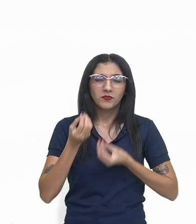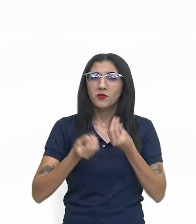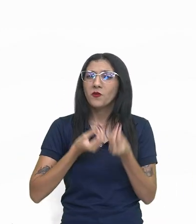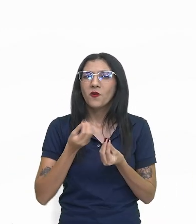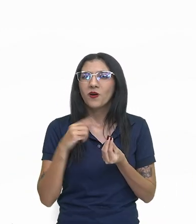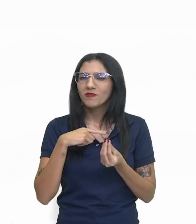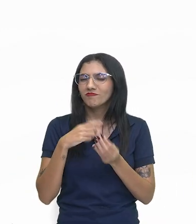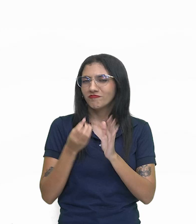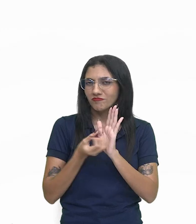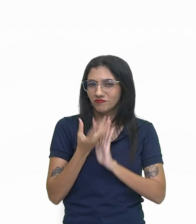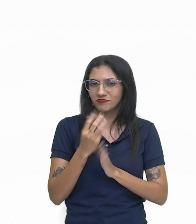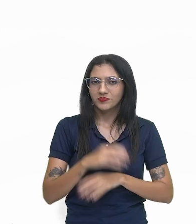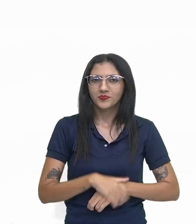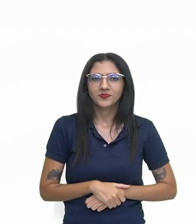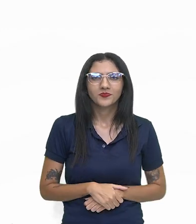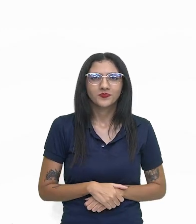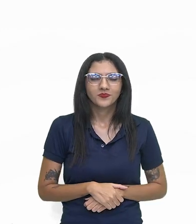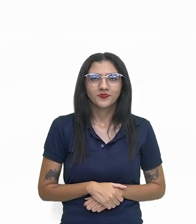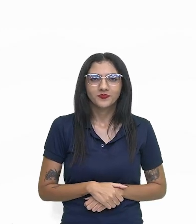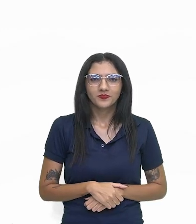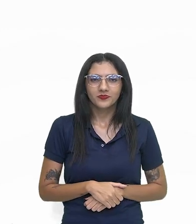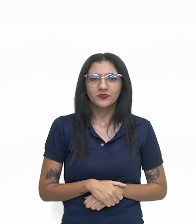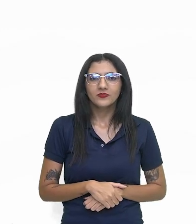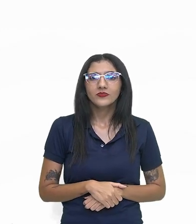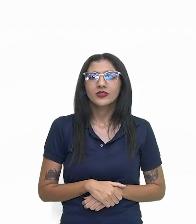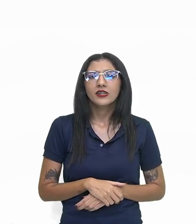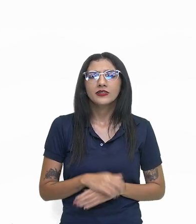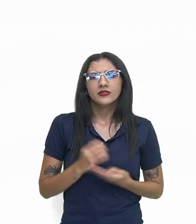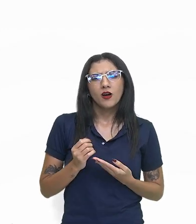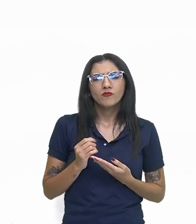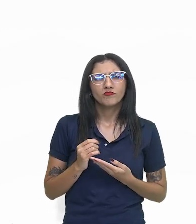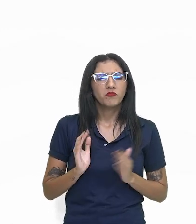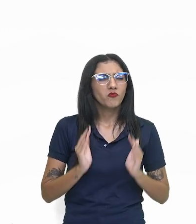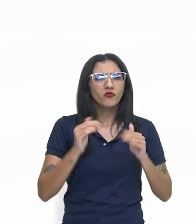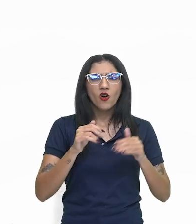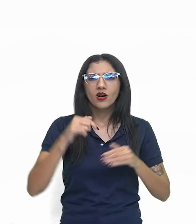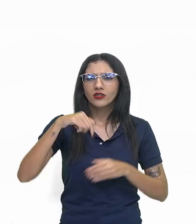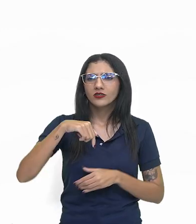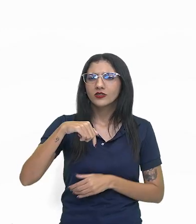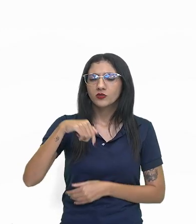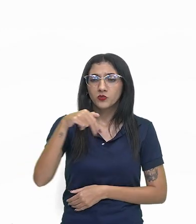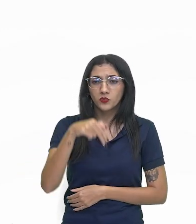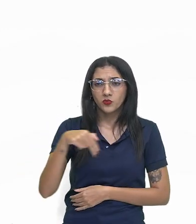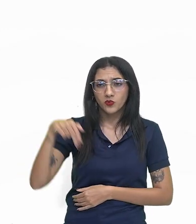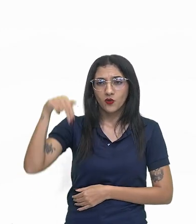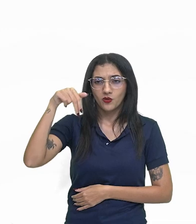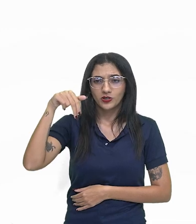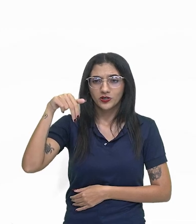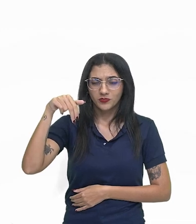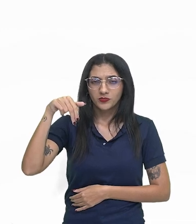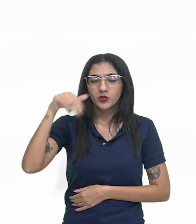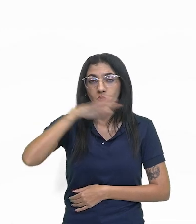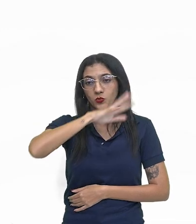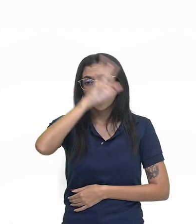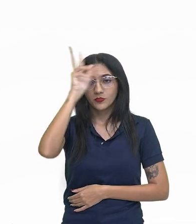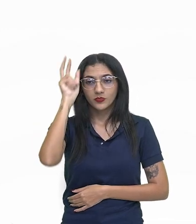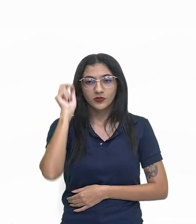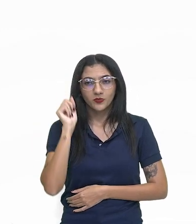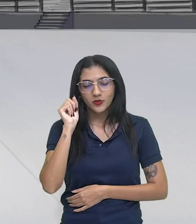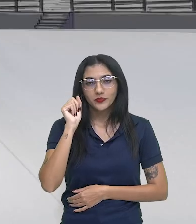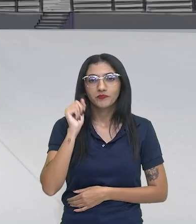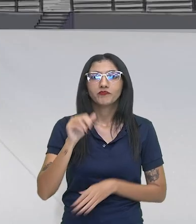essa dança. E quando a gente fala, né, do nosso norte, quando a gente fala do estado do Amazonas, a gente tem também